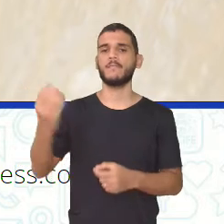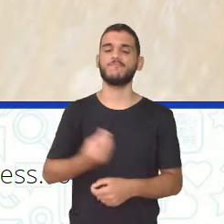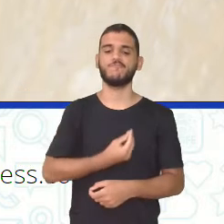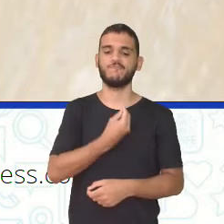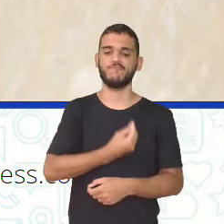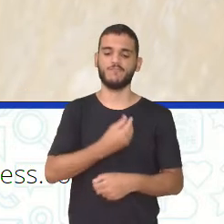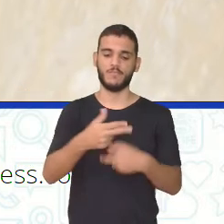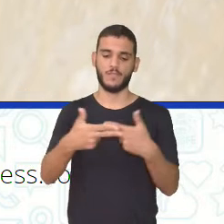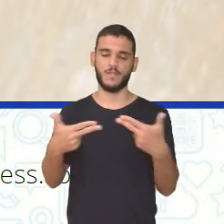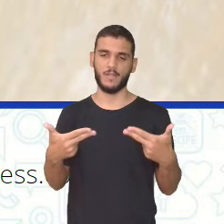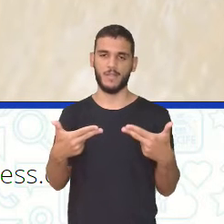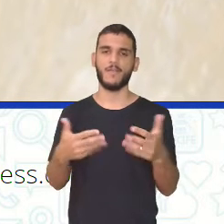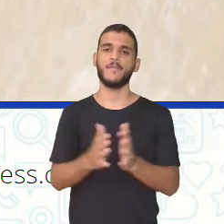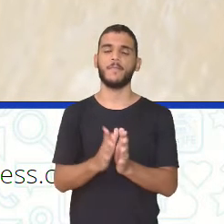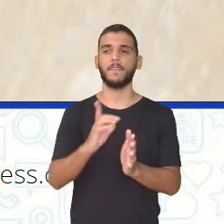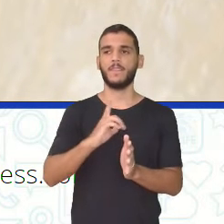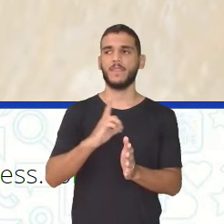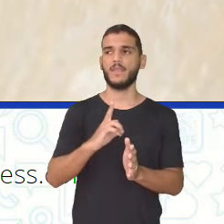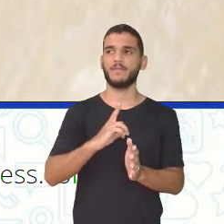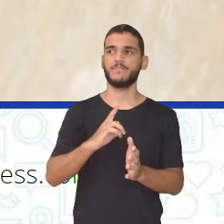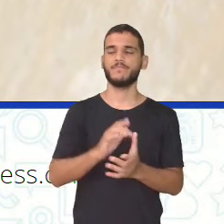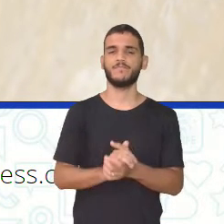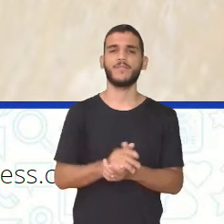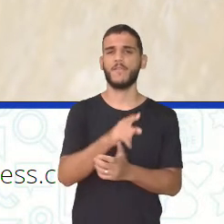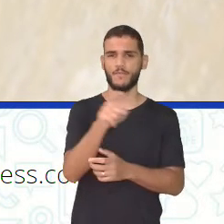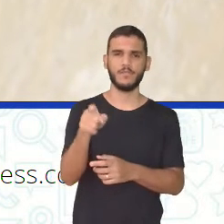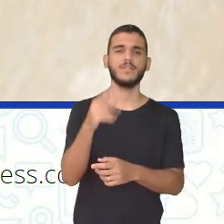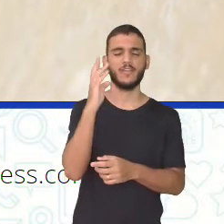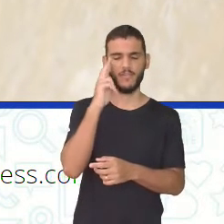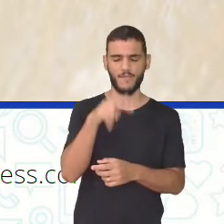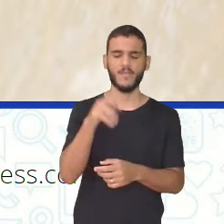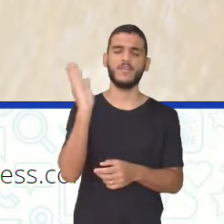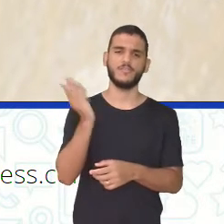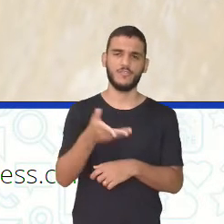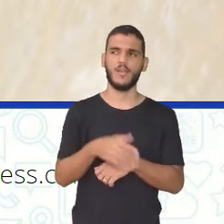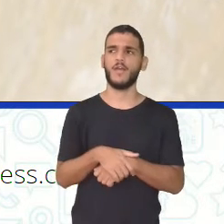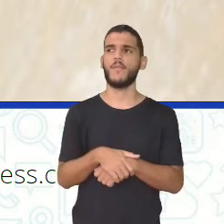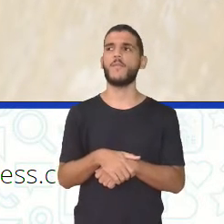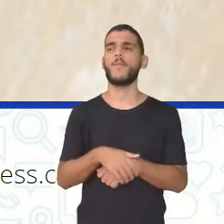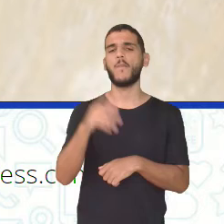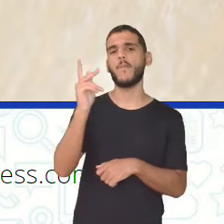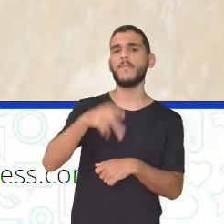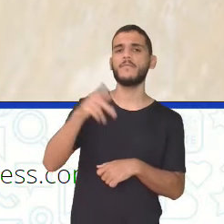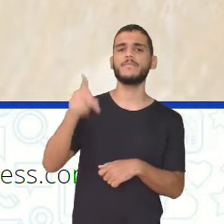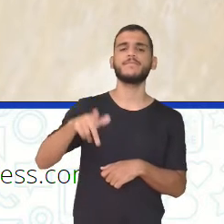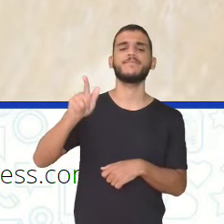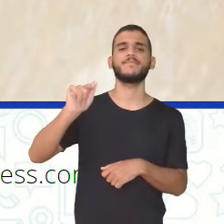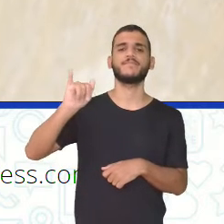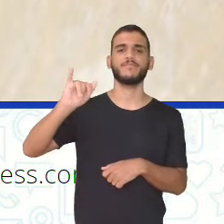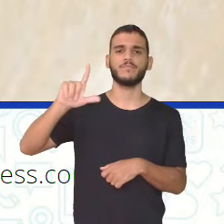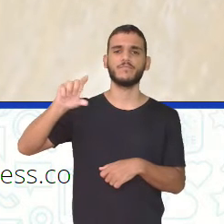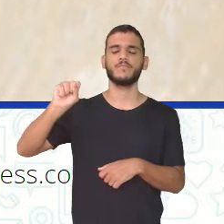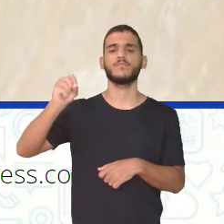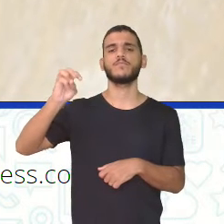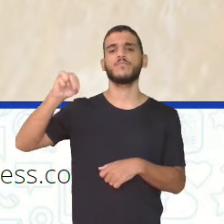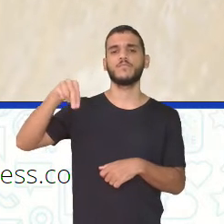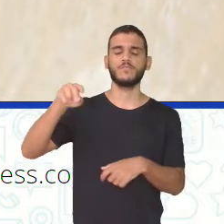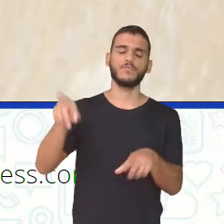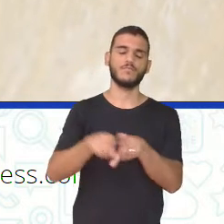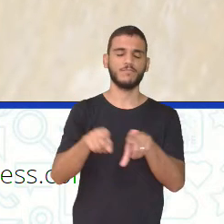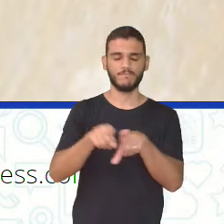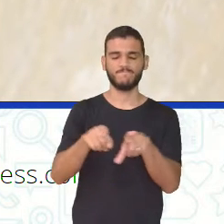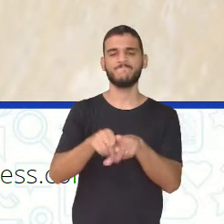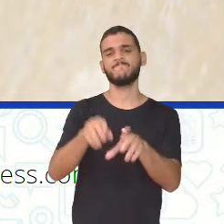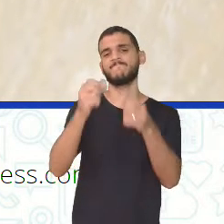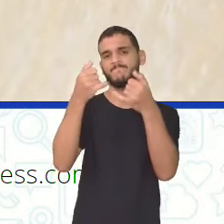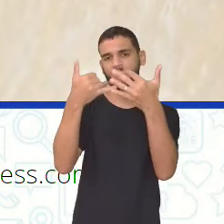já falou aqui em ciências também, com certeza vocês já viram, tá? O professor Gilson também aborda isso na geografia, né? Já